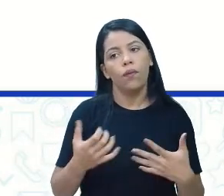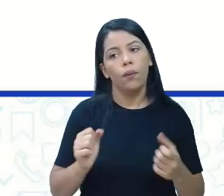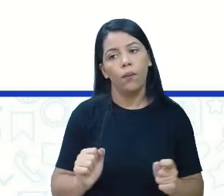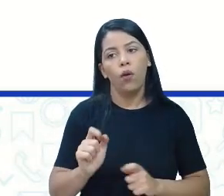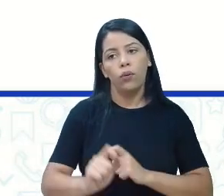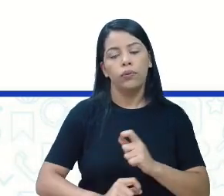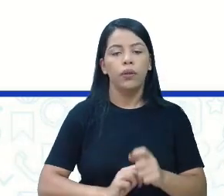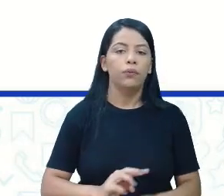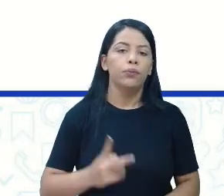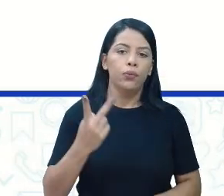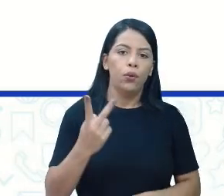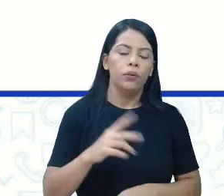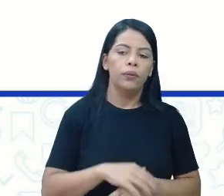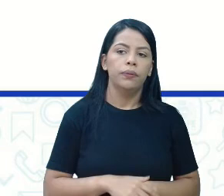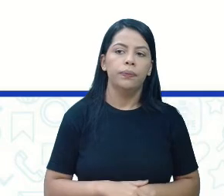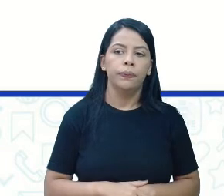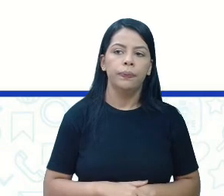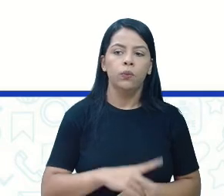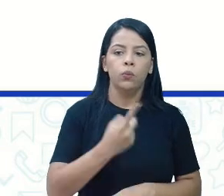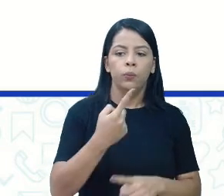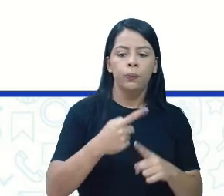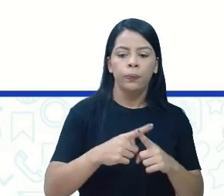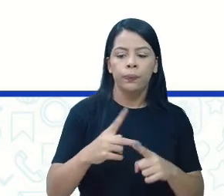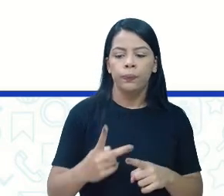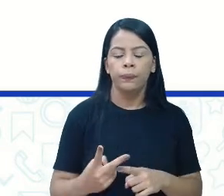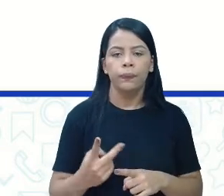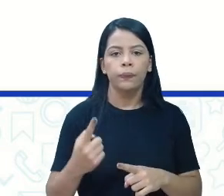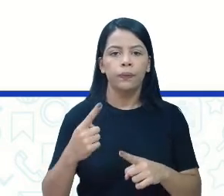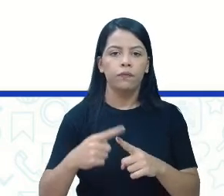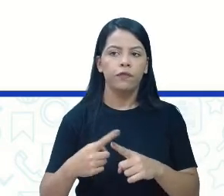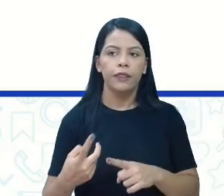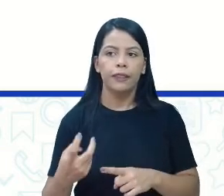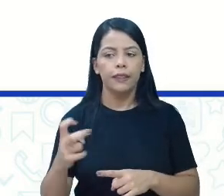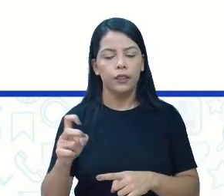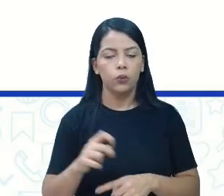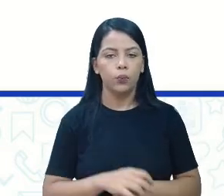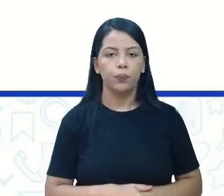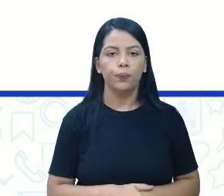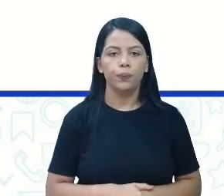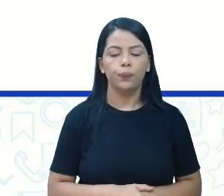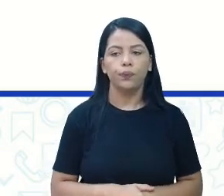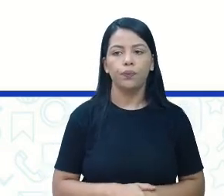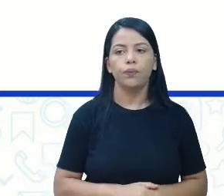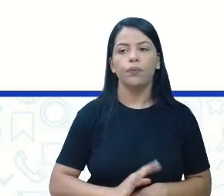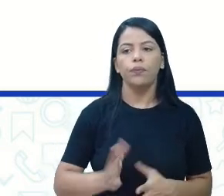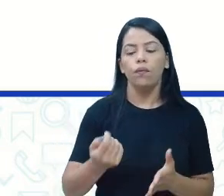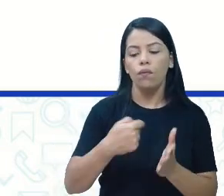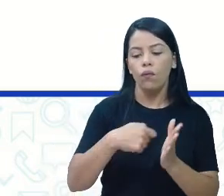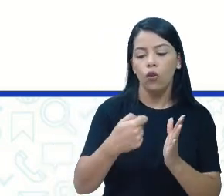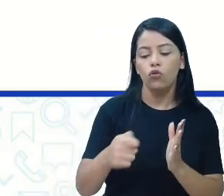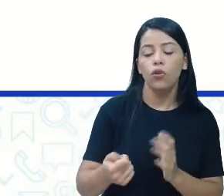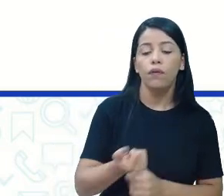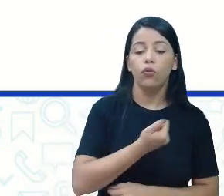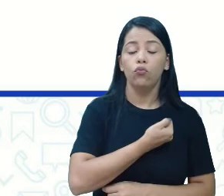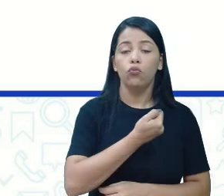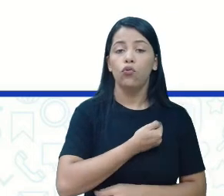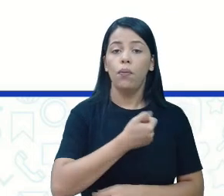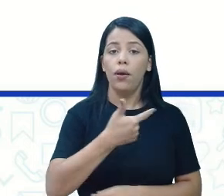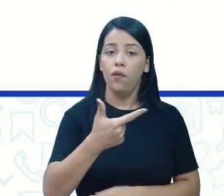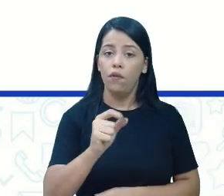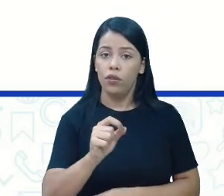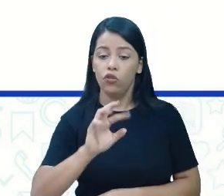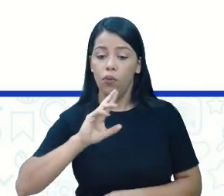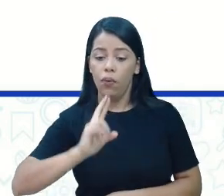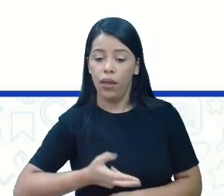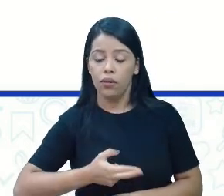o 2. Então, a gente tem 2 vezes 2 vezes 5, e eu estou escrevendo o número 20 como